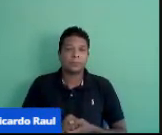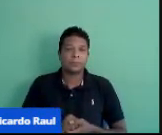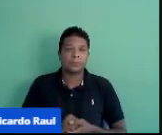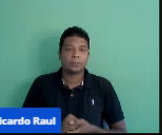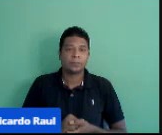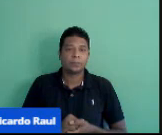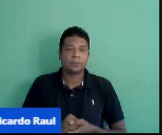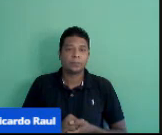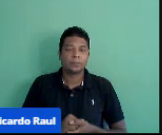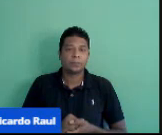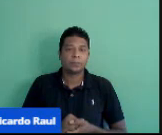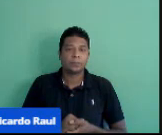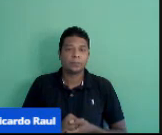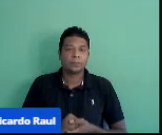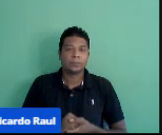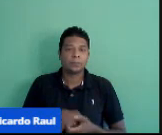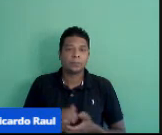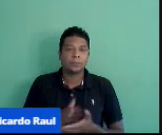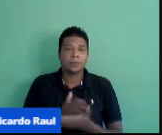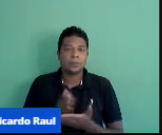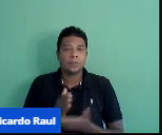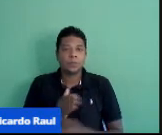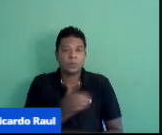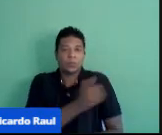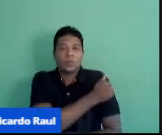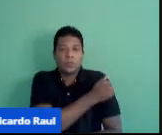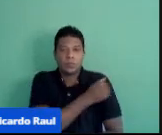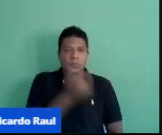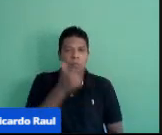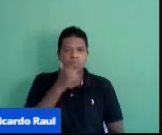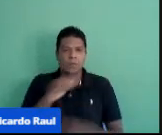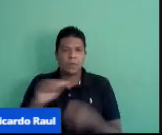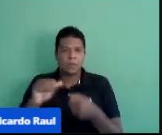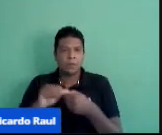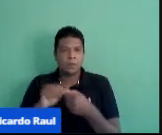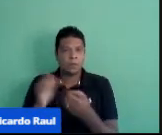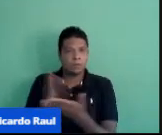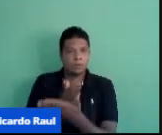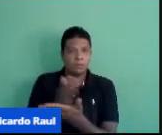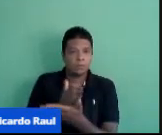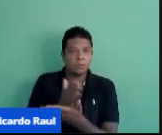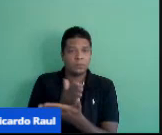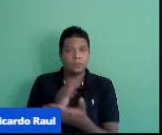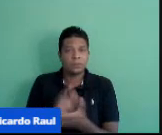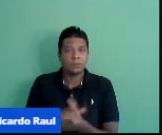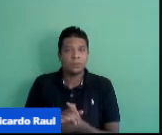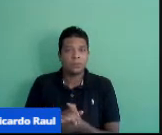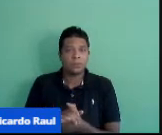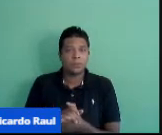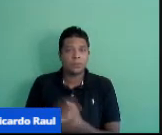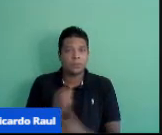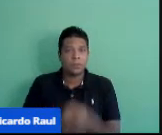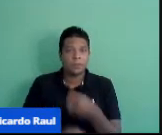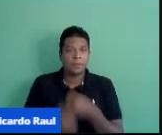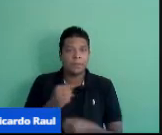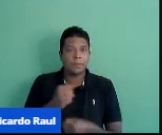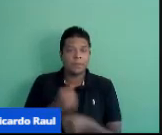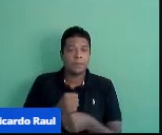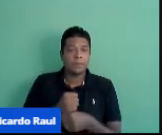tem dado o retorno dos cadernos, né? E, em relação ao ano passado, melhorou muito o número de